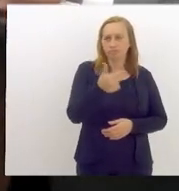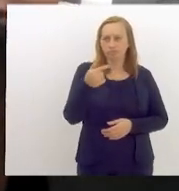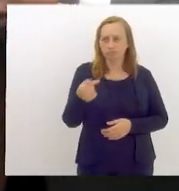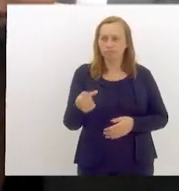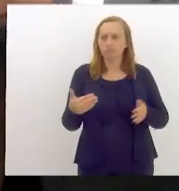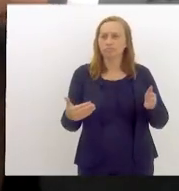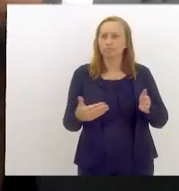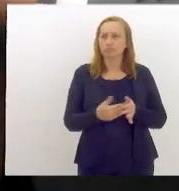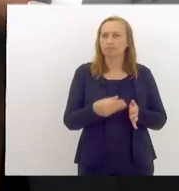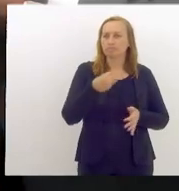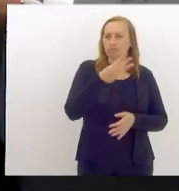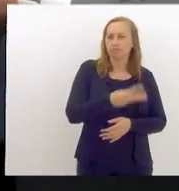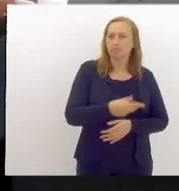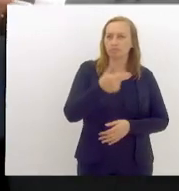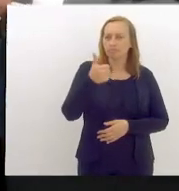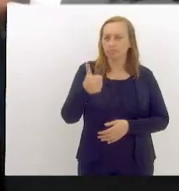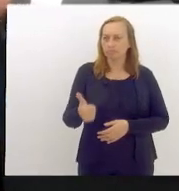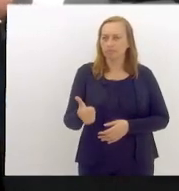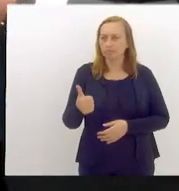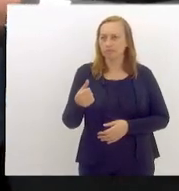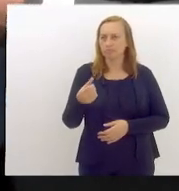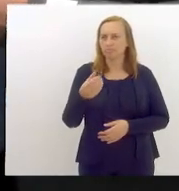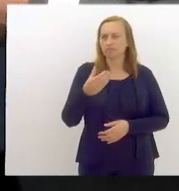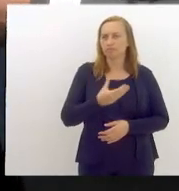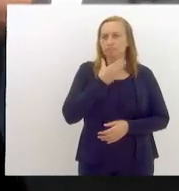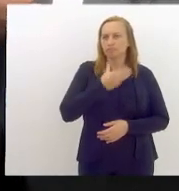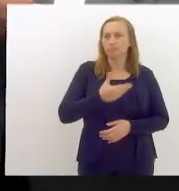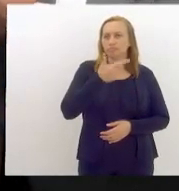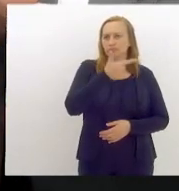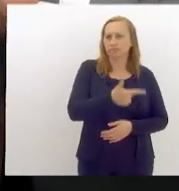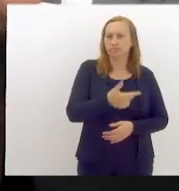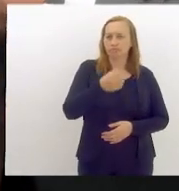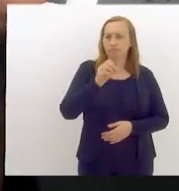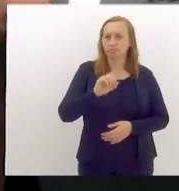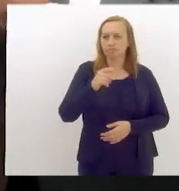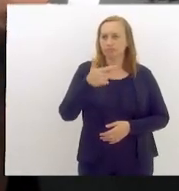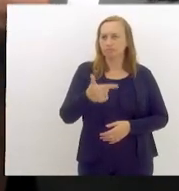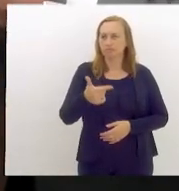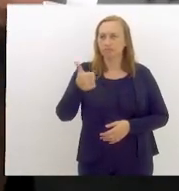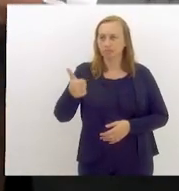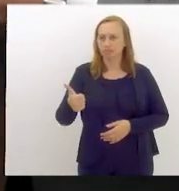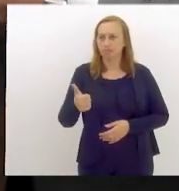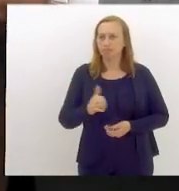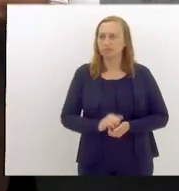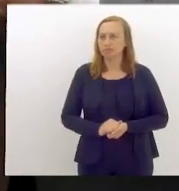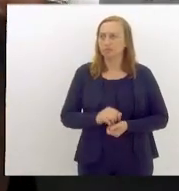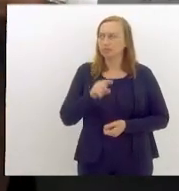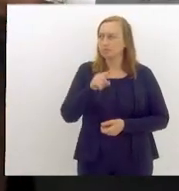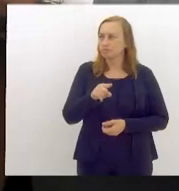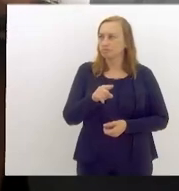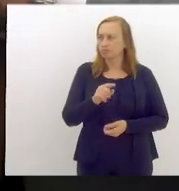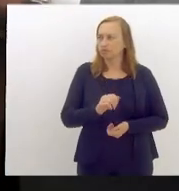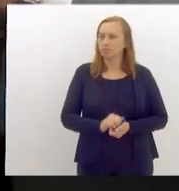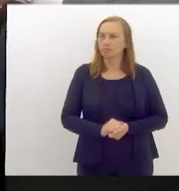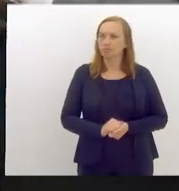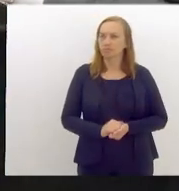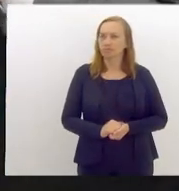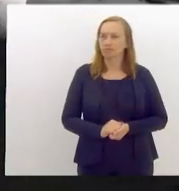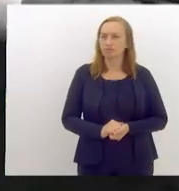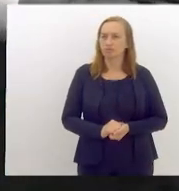a 31 de Dezembro de 2021 e que este montante